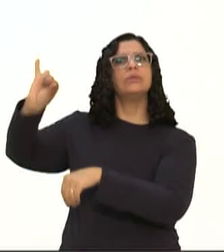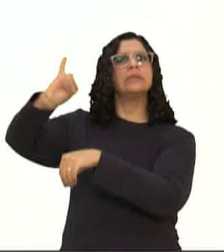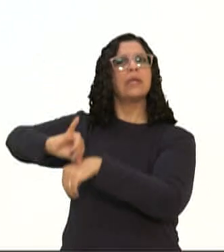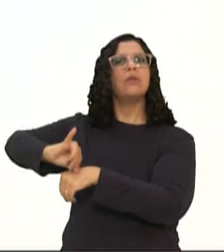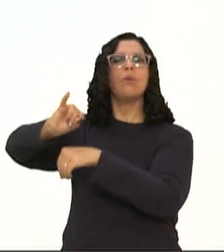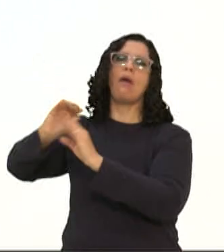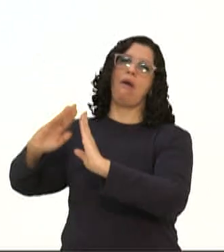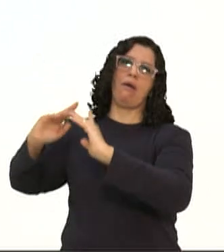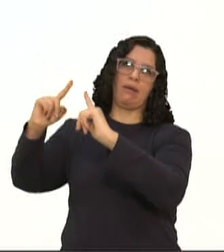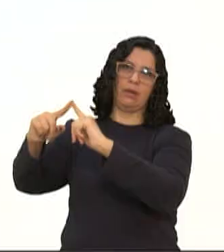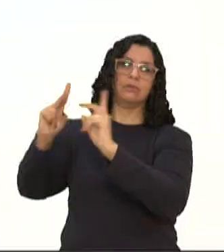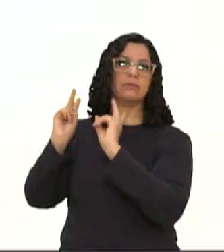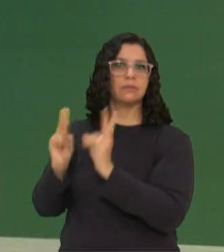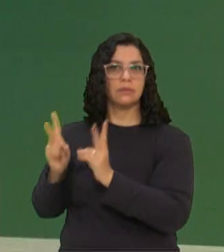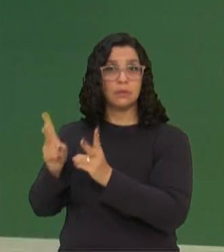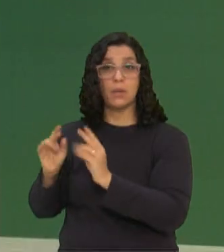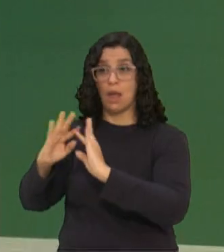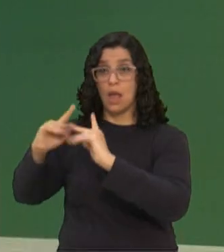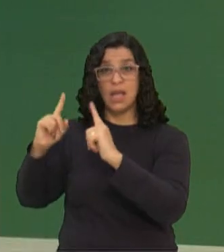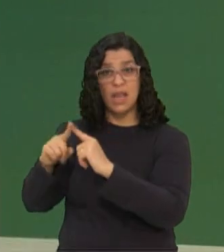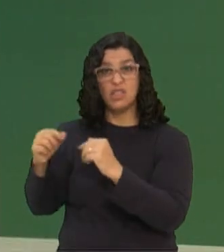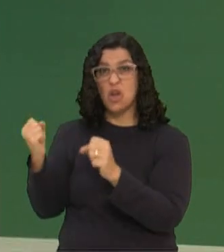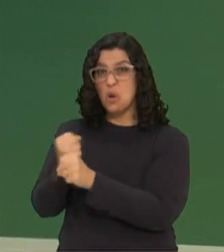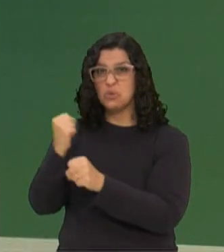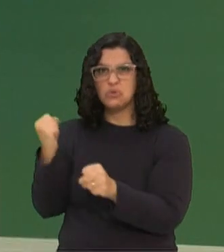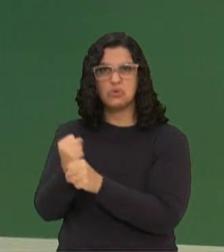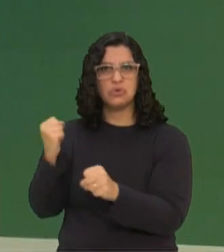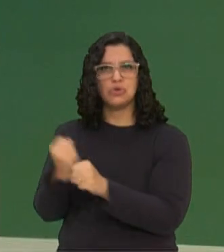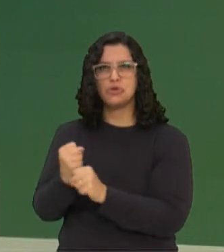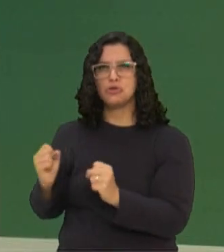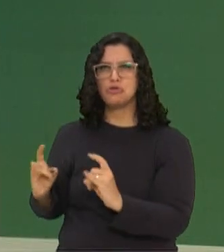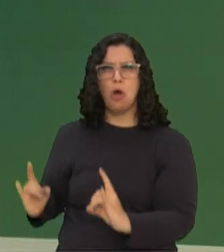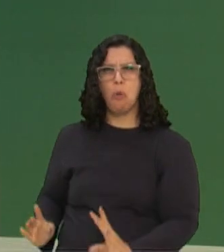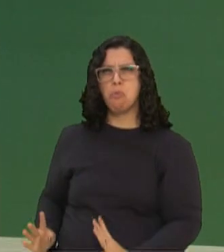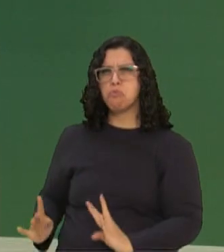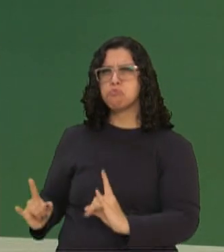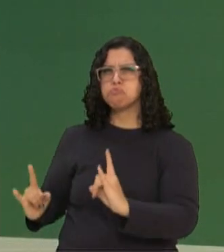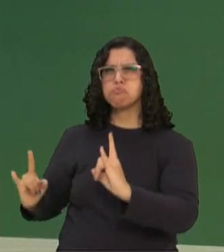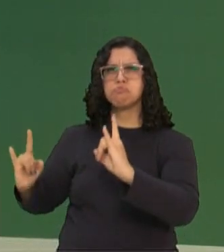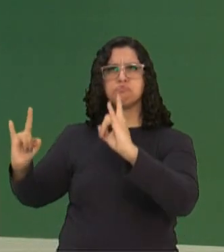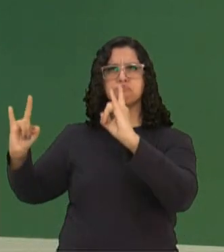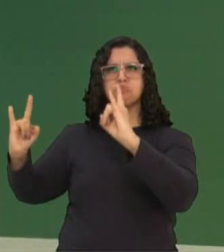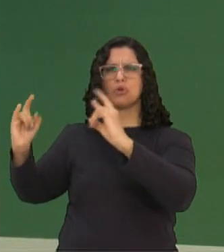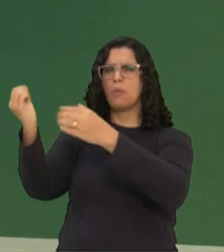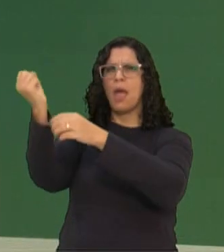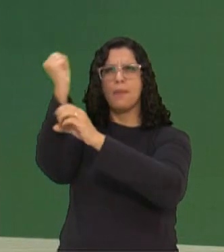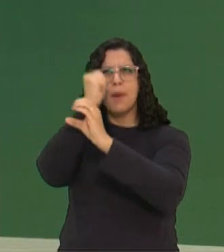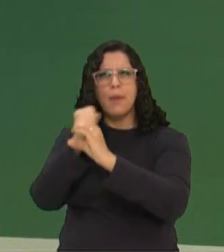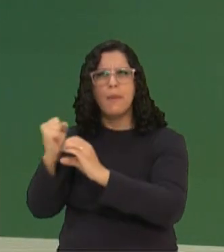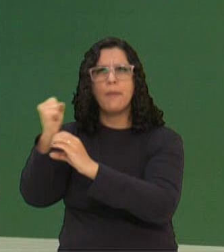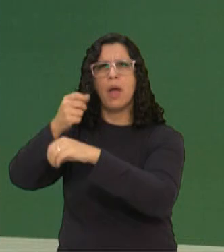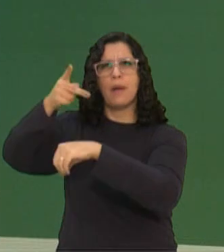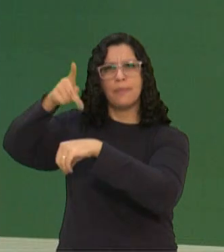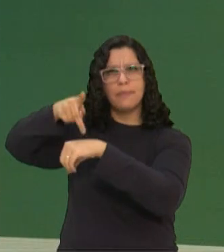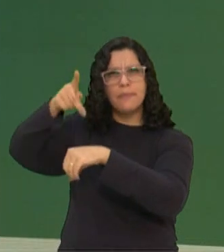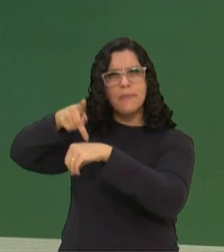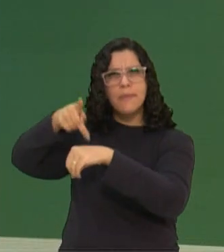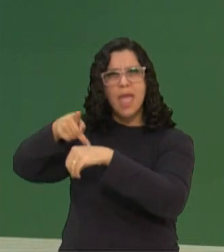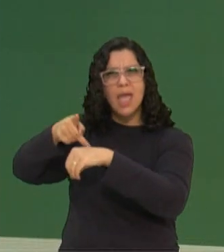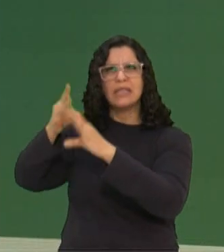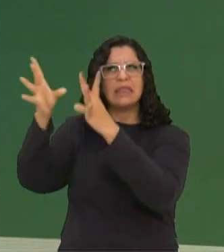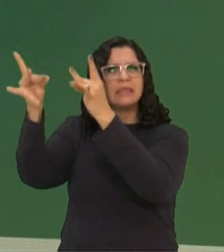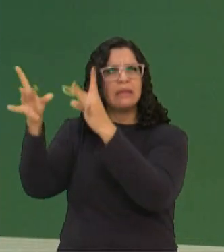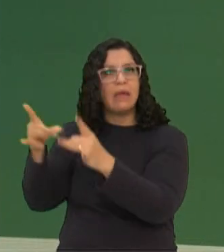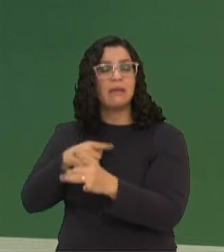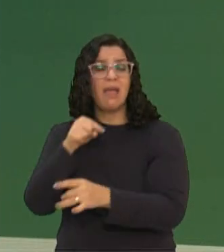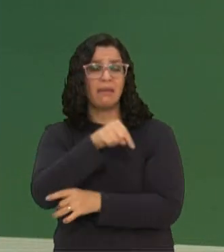sempre a igreja. E geralmente a igreja era construída com bastantes pinturas, esculturas, em pedra, enquanto as casas ao redor eram